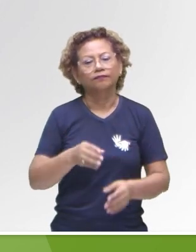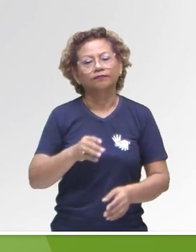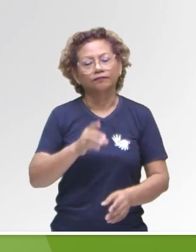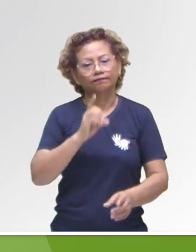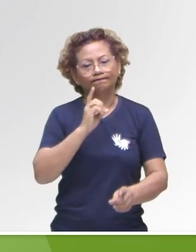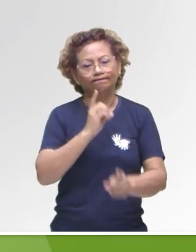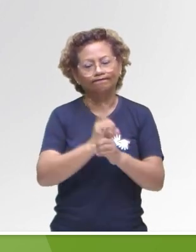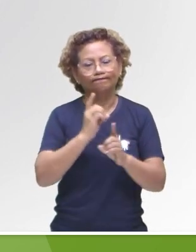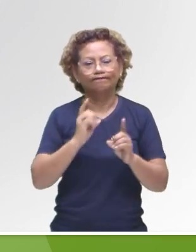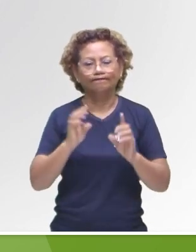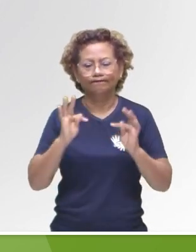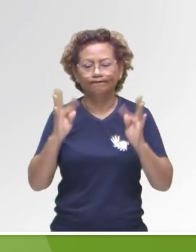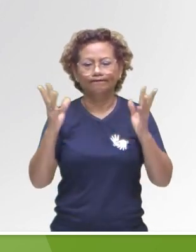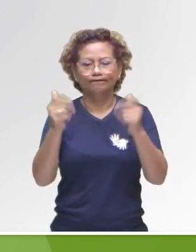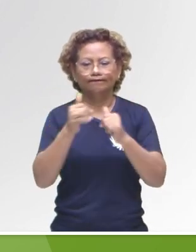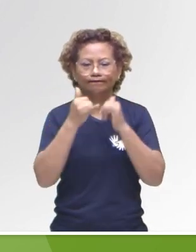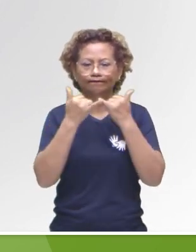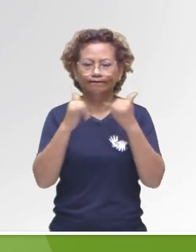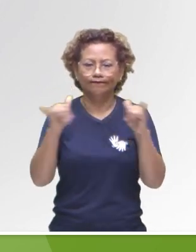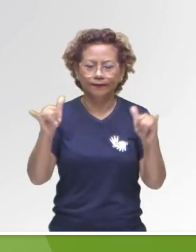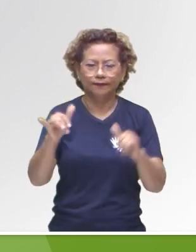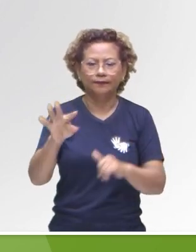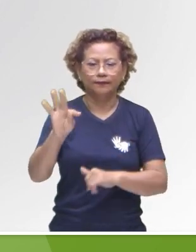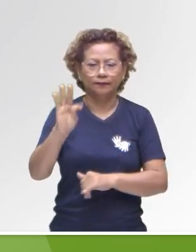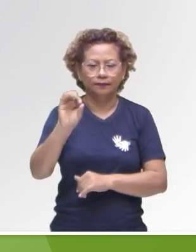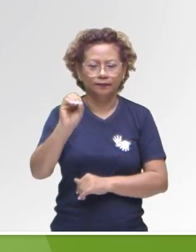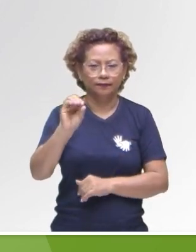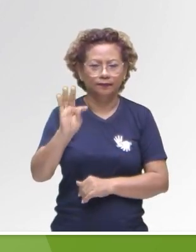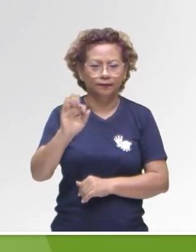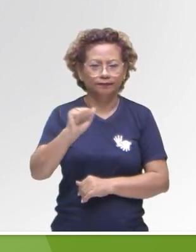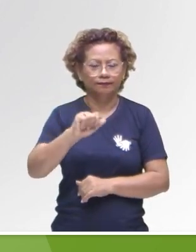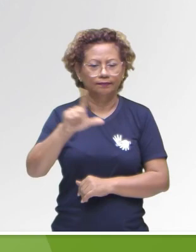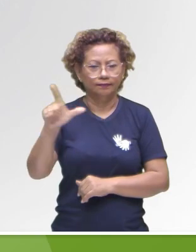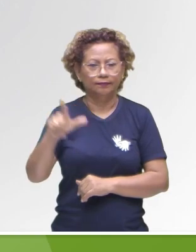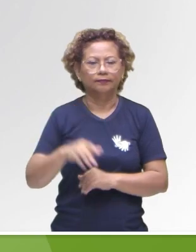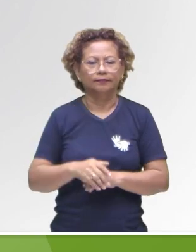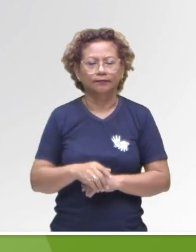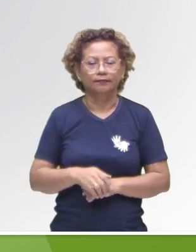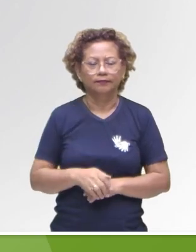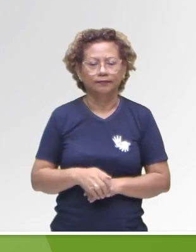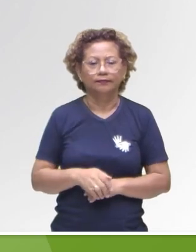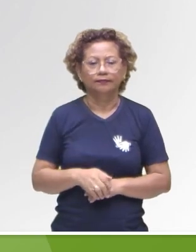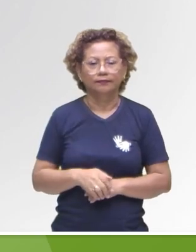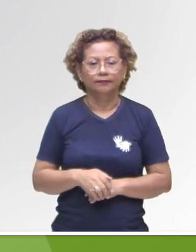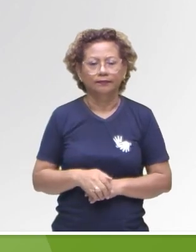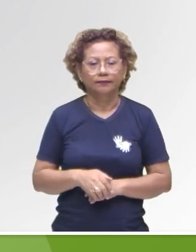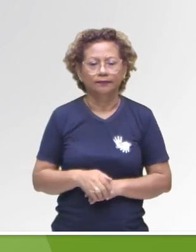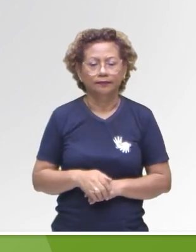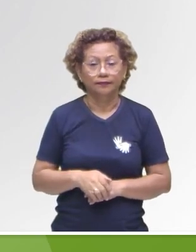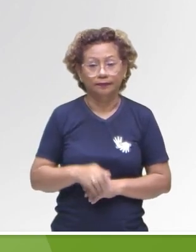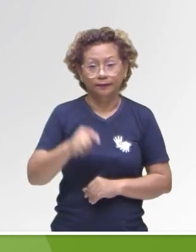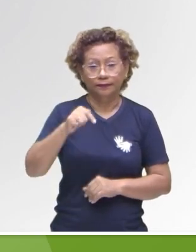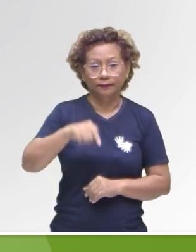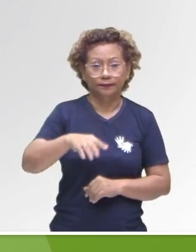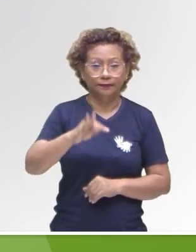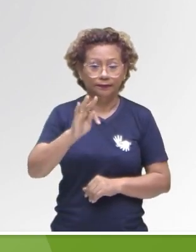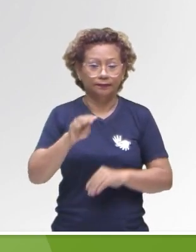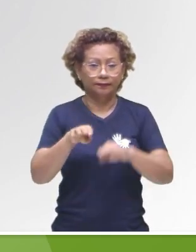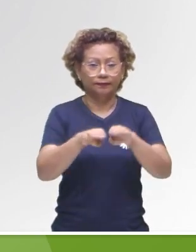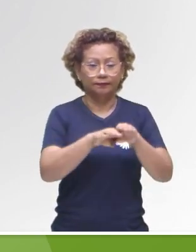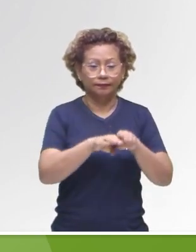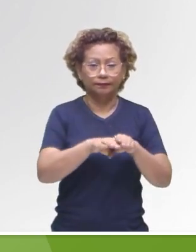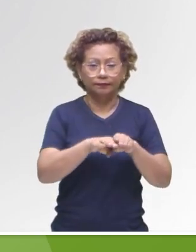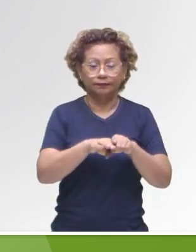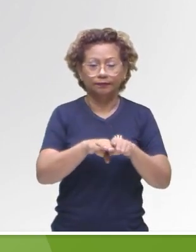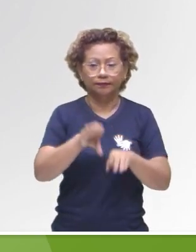total. A carga total é CEQ vezes ΔV, que é a diferença de